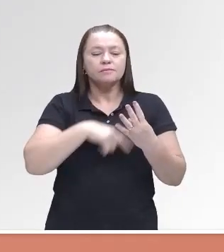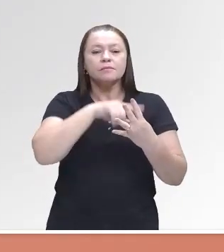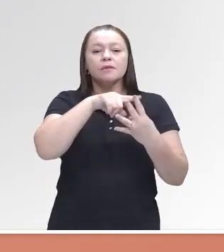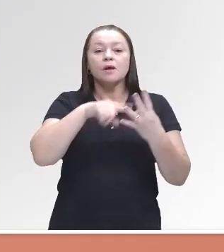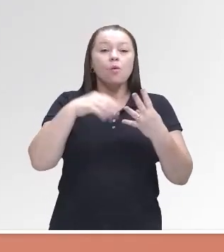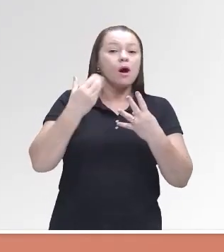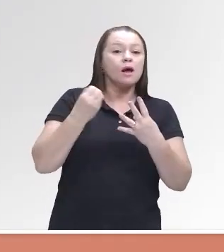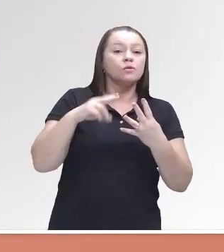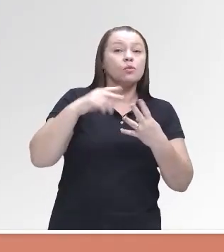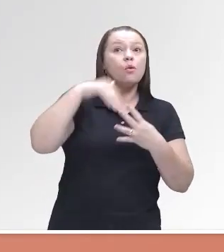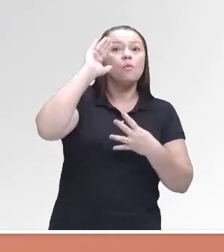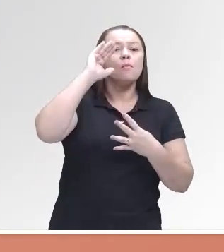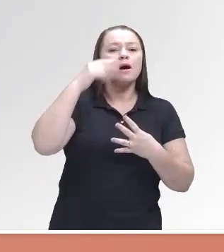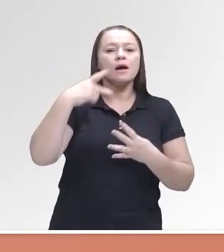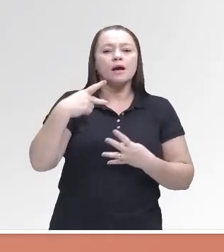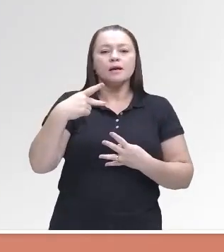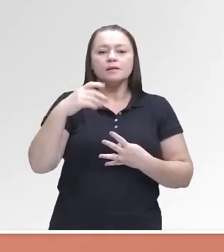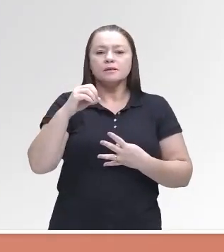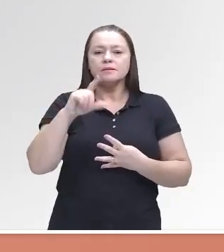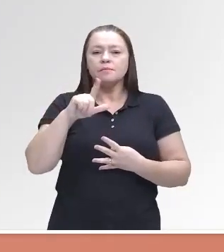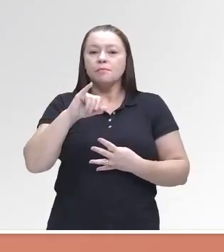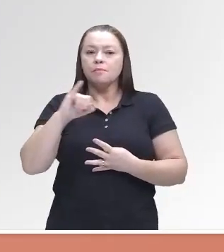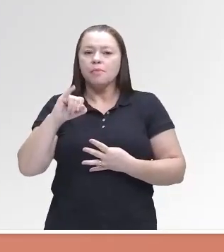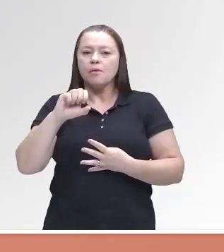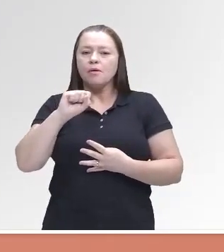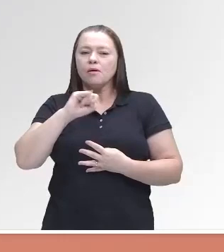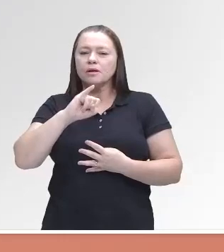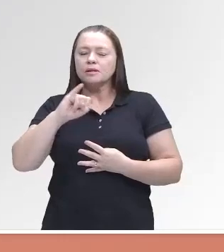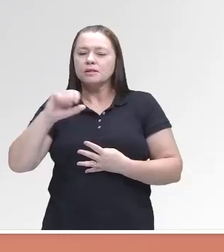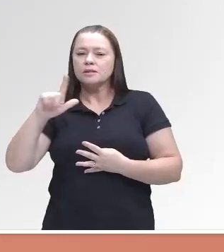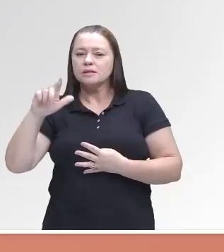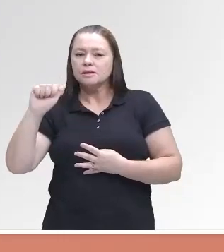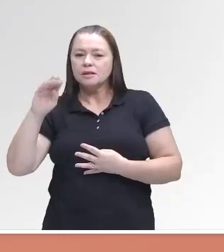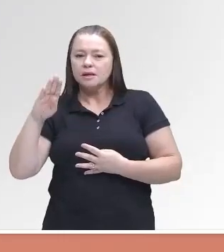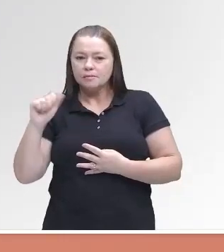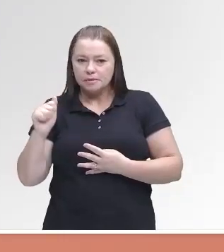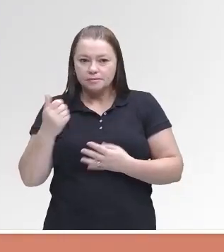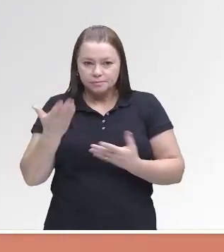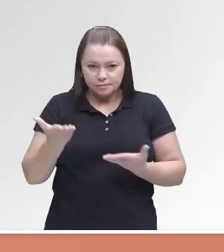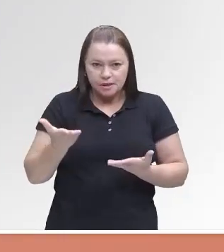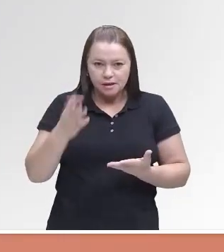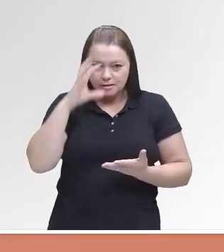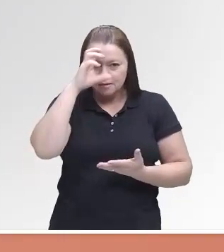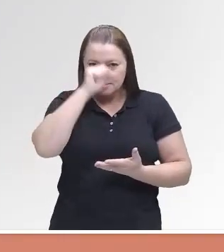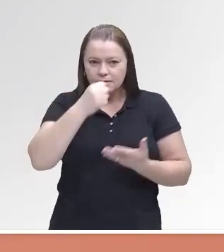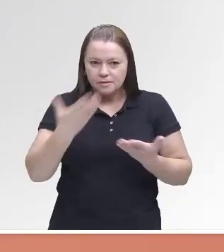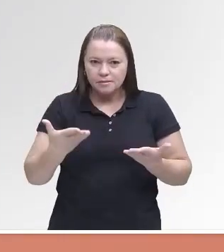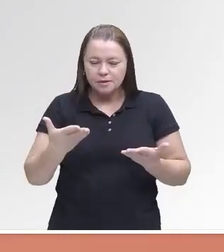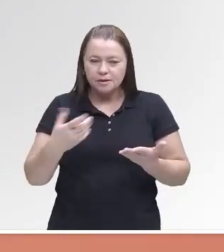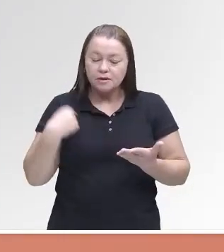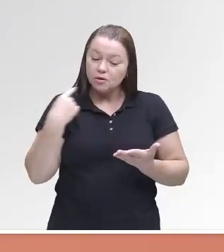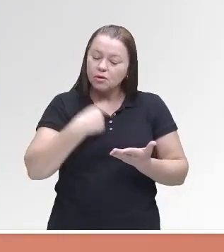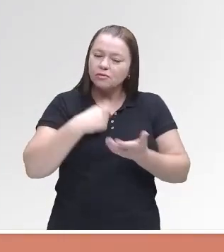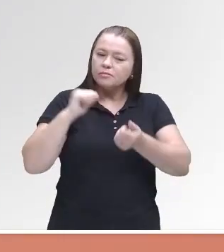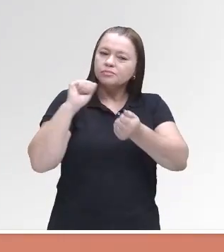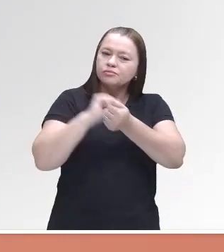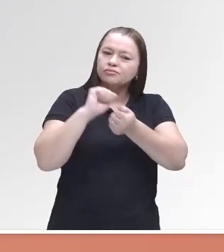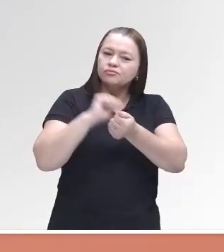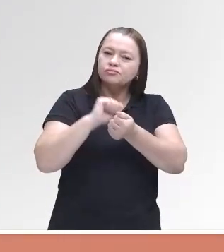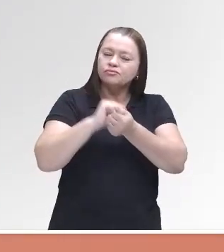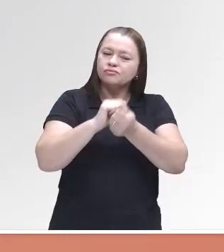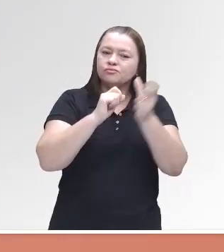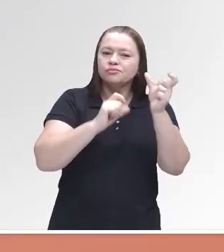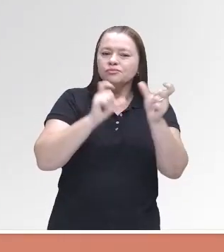4 sílabas ou mais, chamamos de polissílabas. Vamos ver se vocês aprenderam e vamos fazer junto essas classificações aqui,